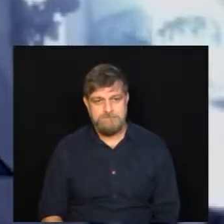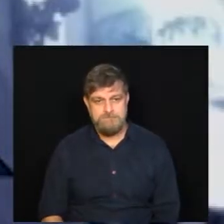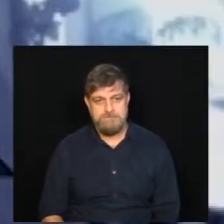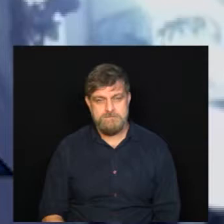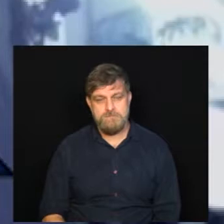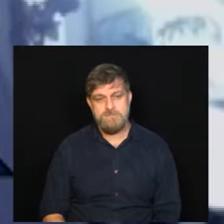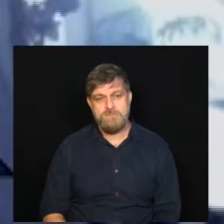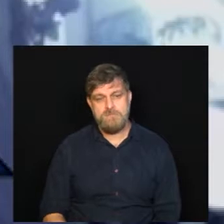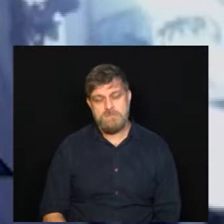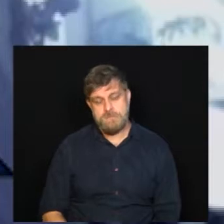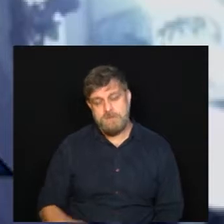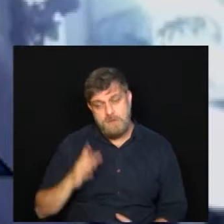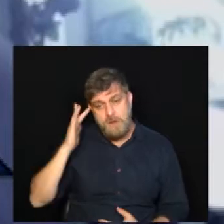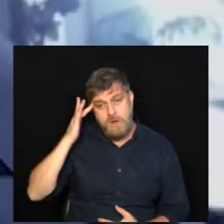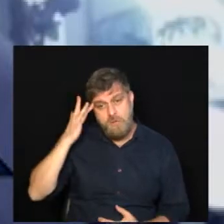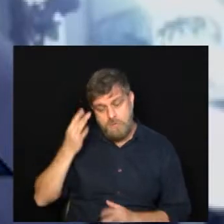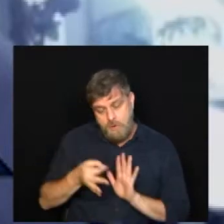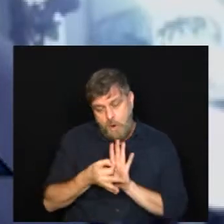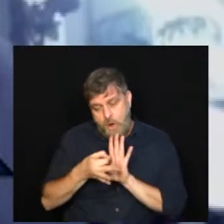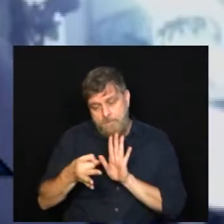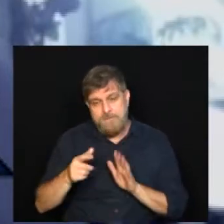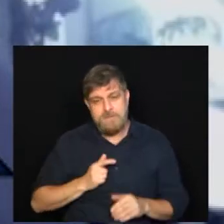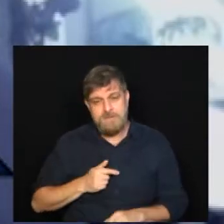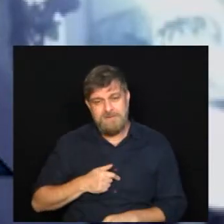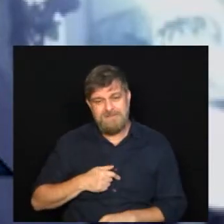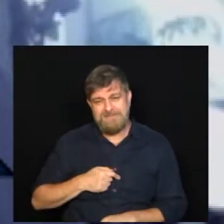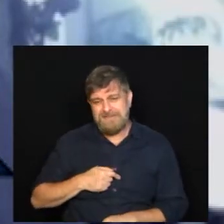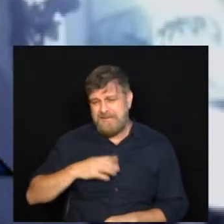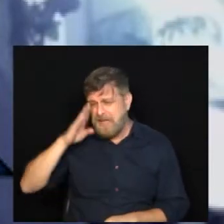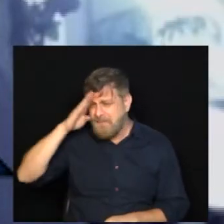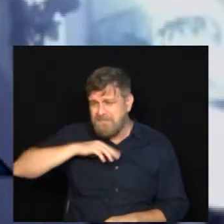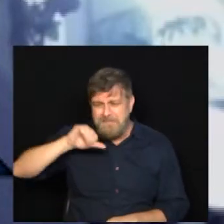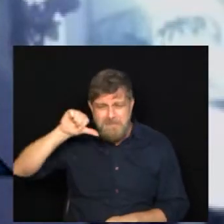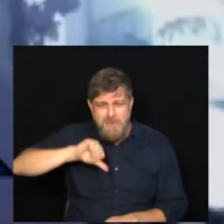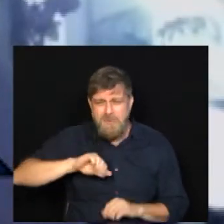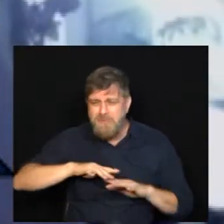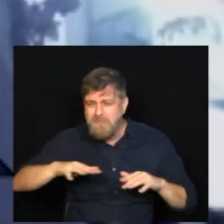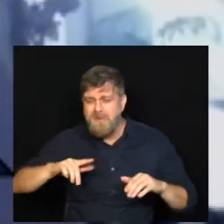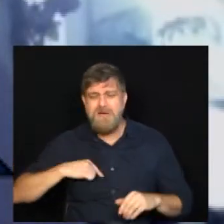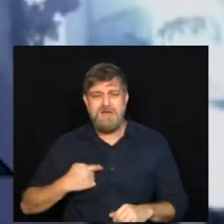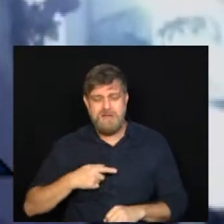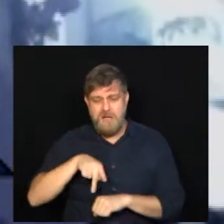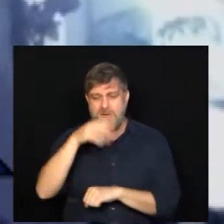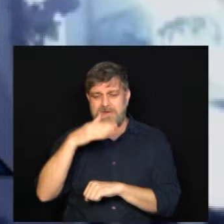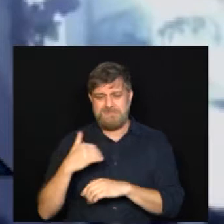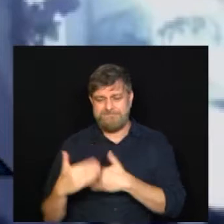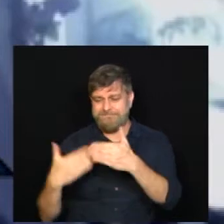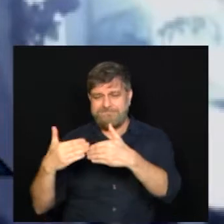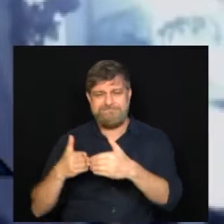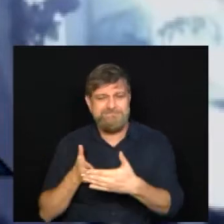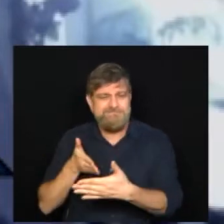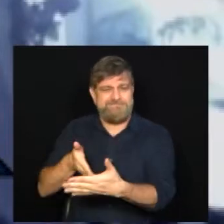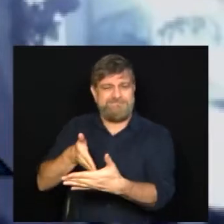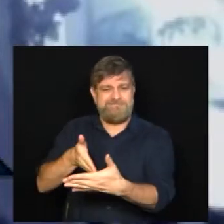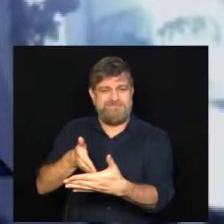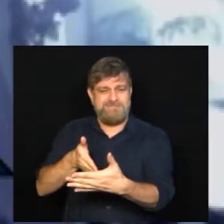Porque eu considero que esse é o maior mal que impede o nosso país de se